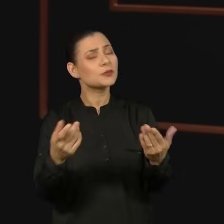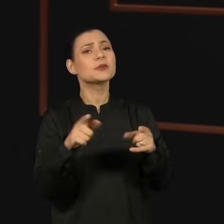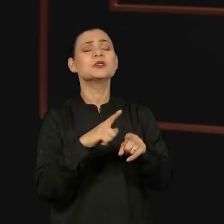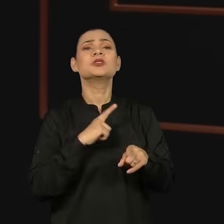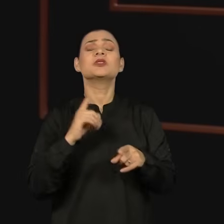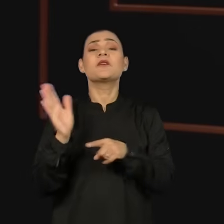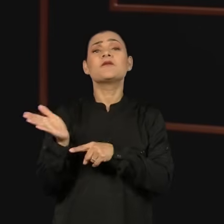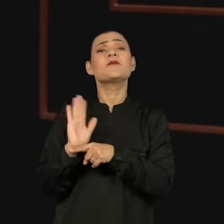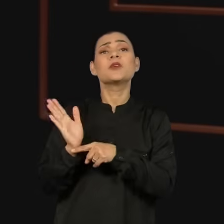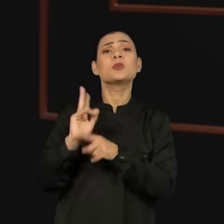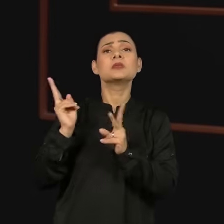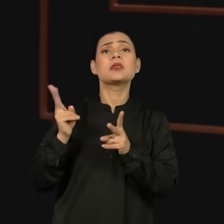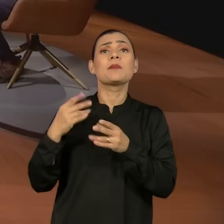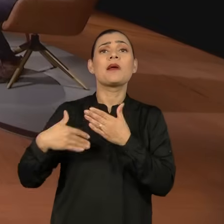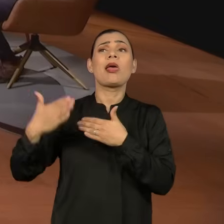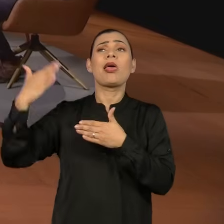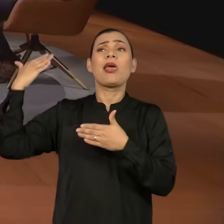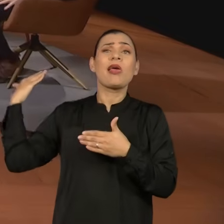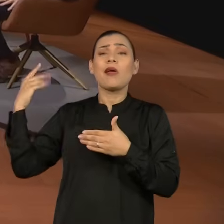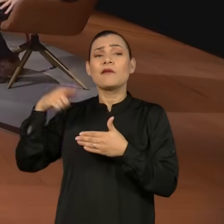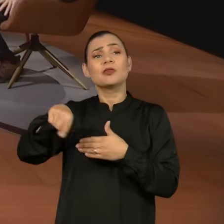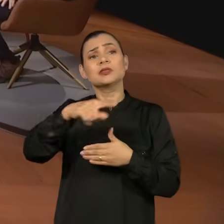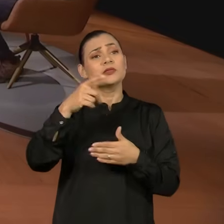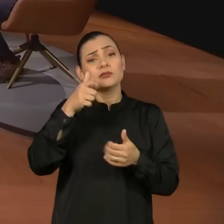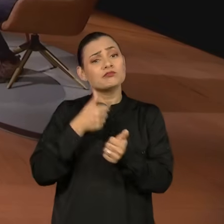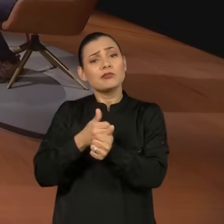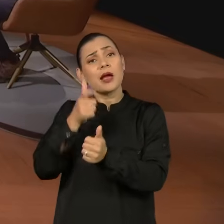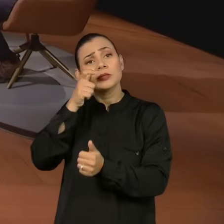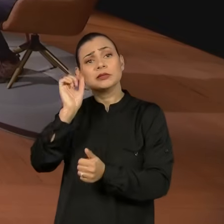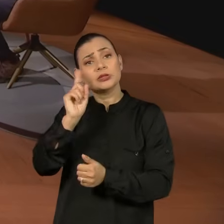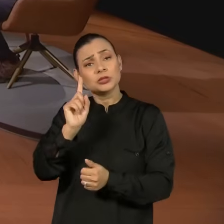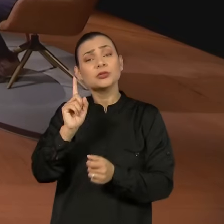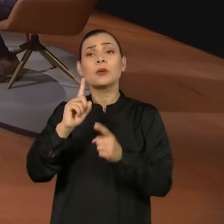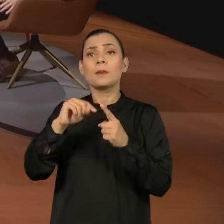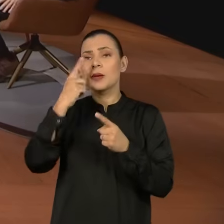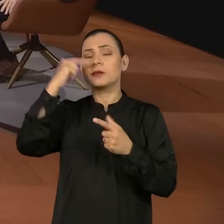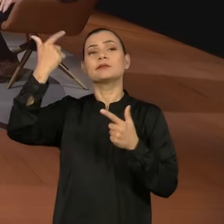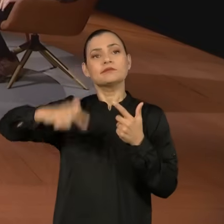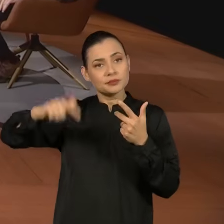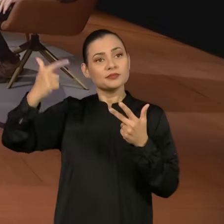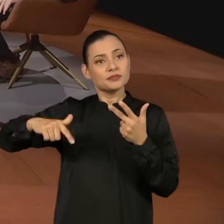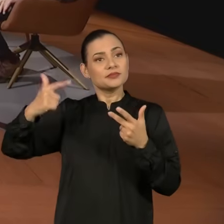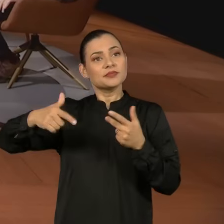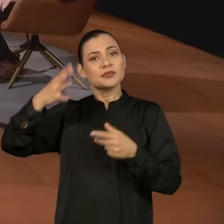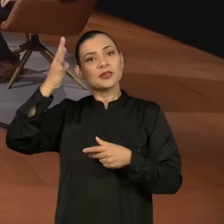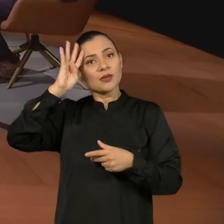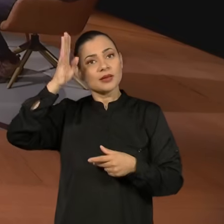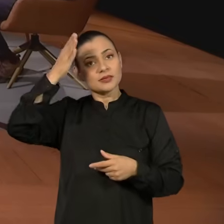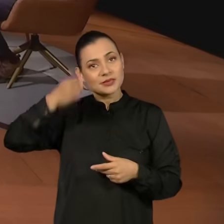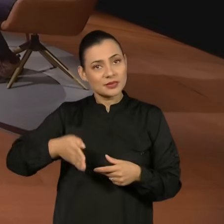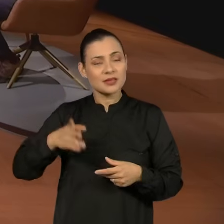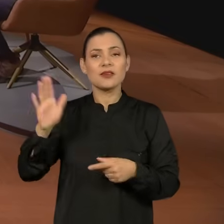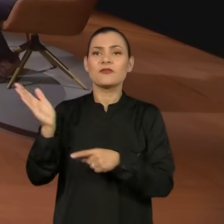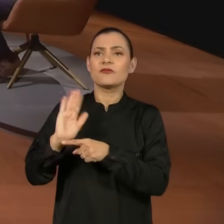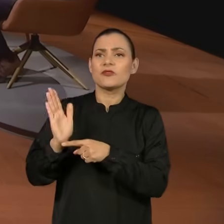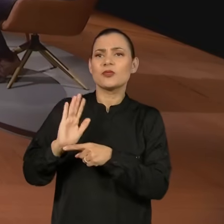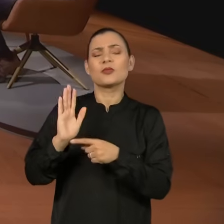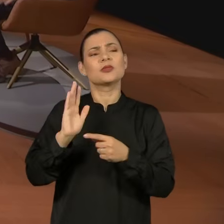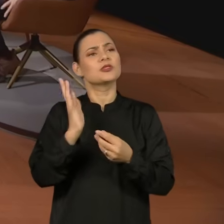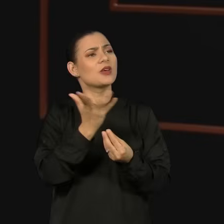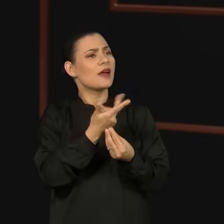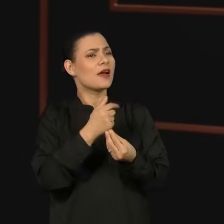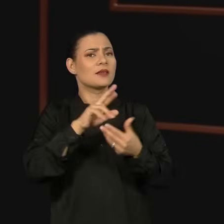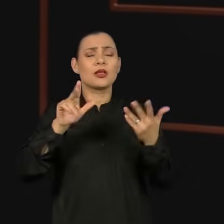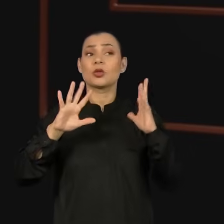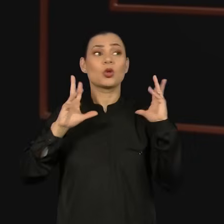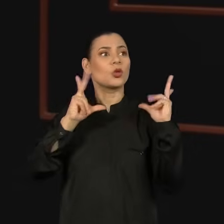assim um filme que tinha passado, mas ninguém tinha prestado atenção. Então virou assim tipo uma coisa... Filmes de arte, aquelas Sim, coisas. todo mundo se encontrava